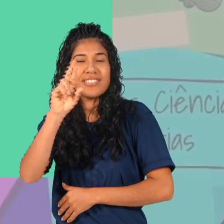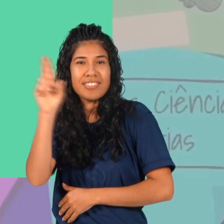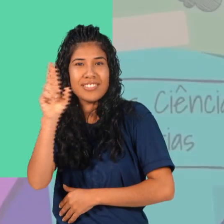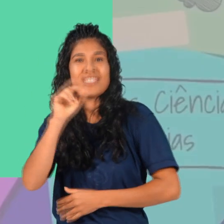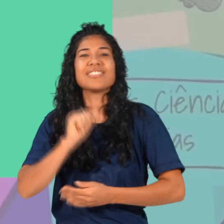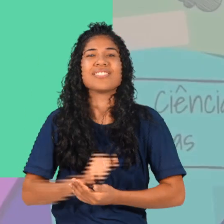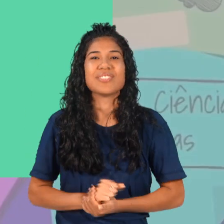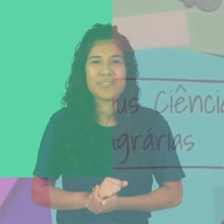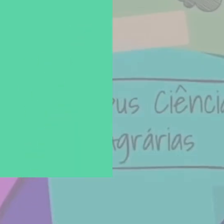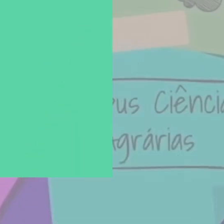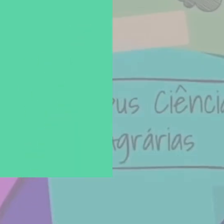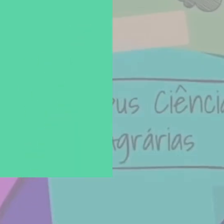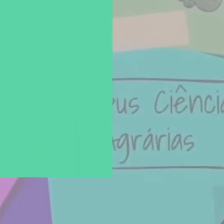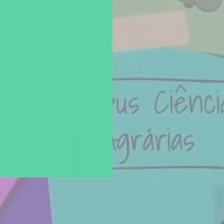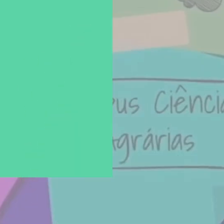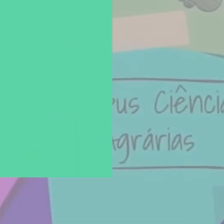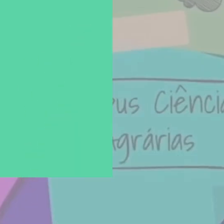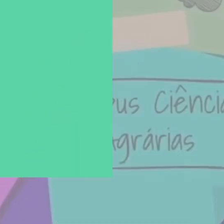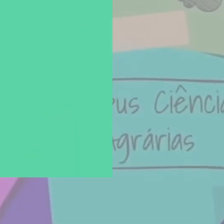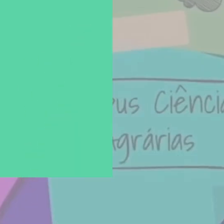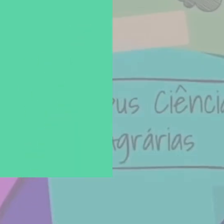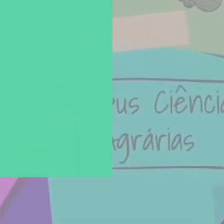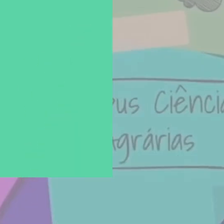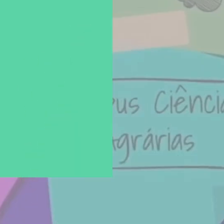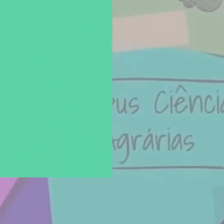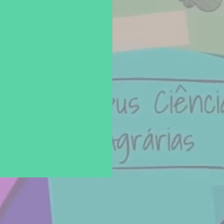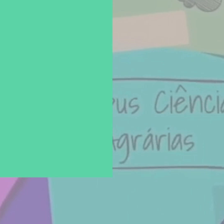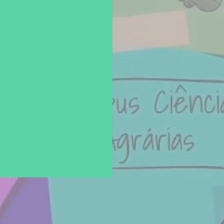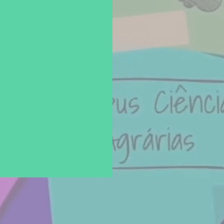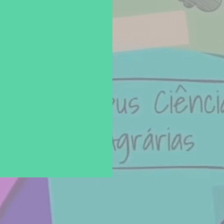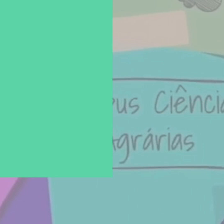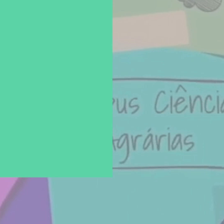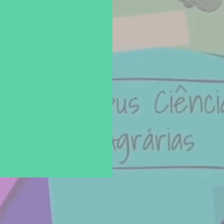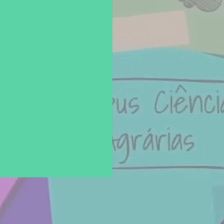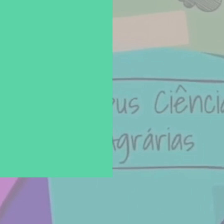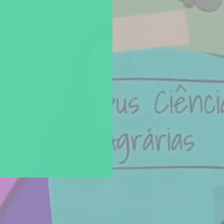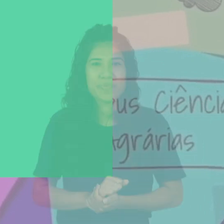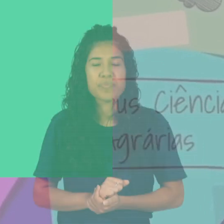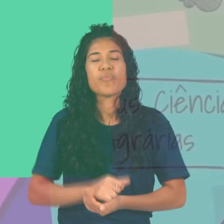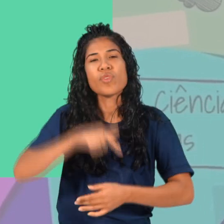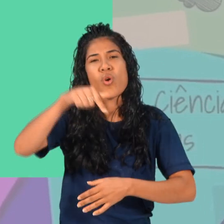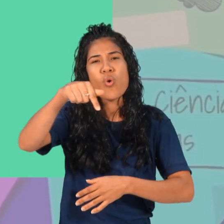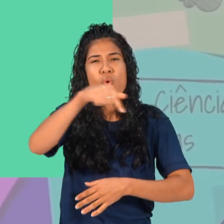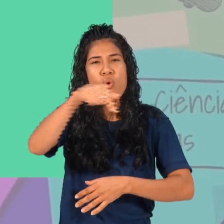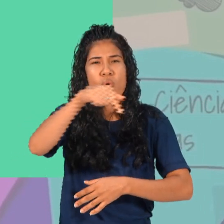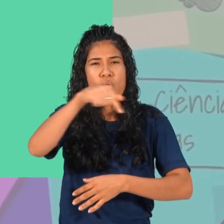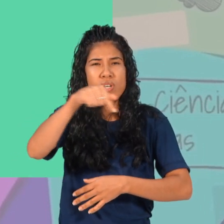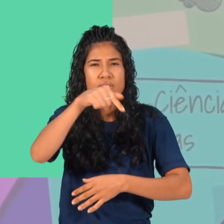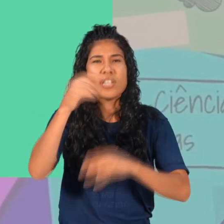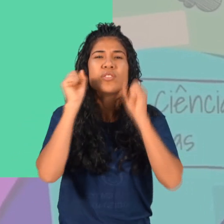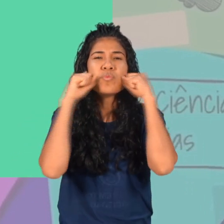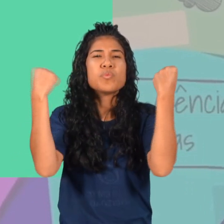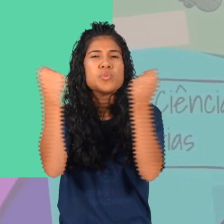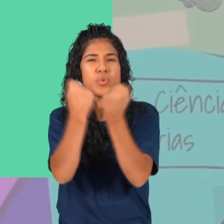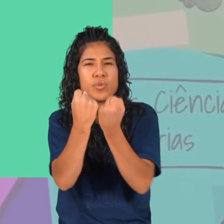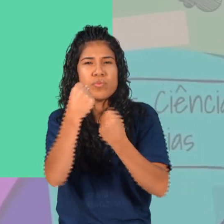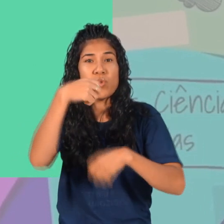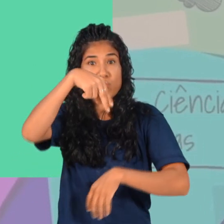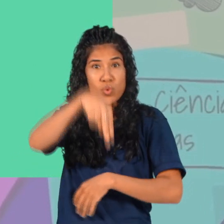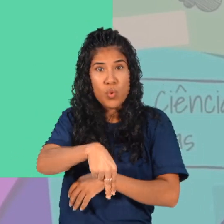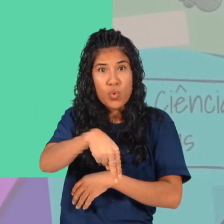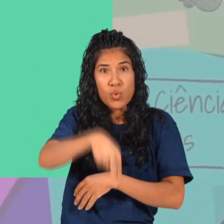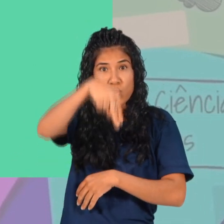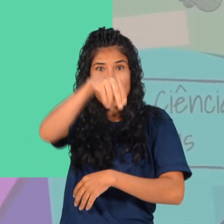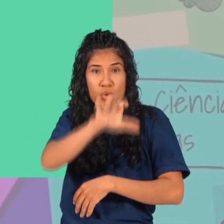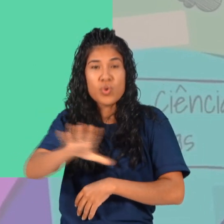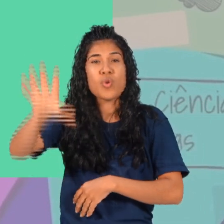interessados em apresentar trabalhos no sétimo simpósio Norte e Nordeste de bioinformática tem até o